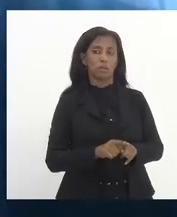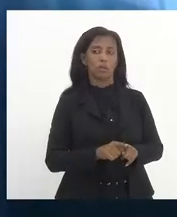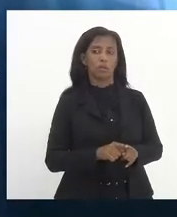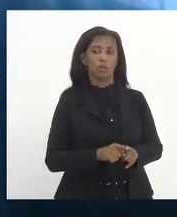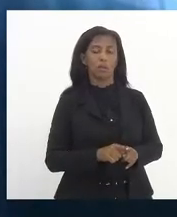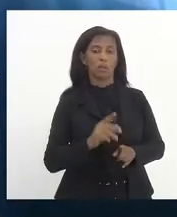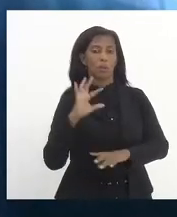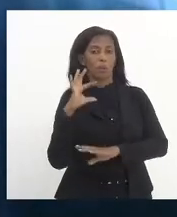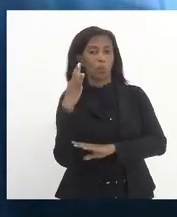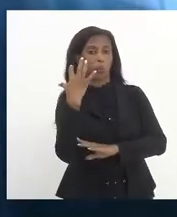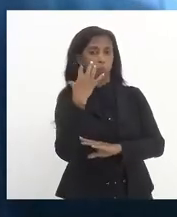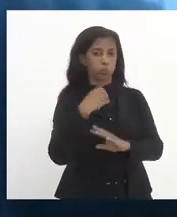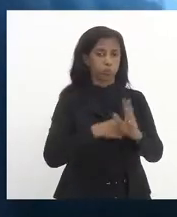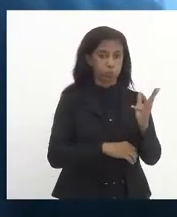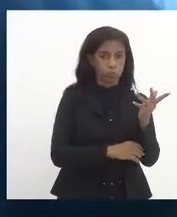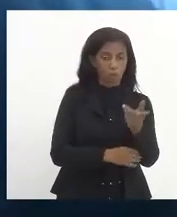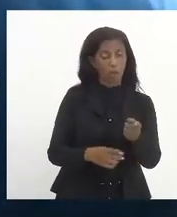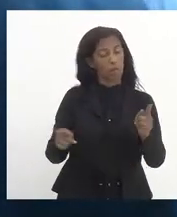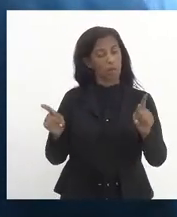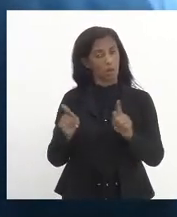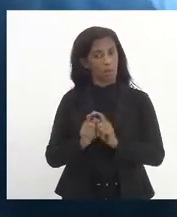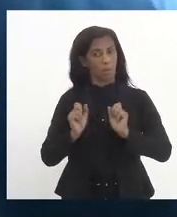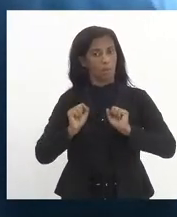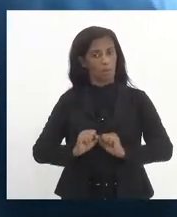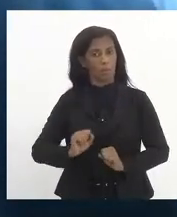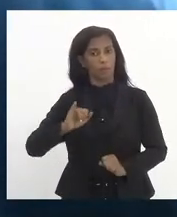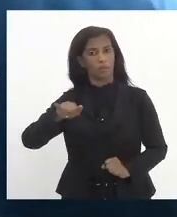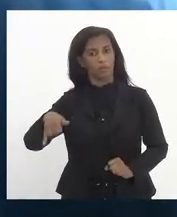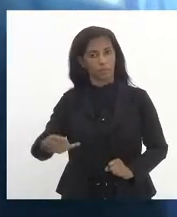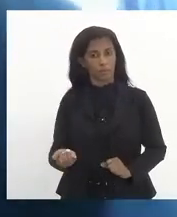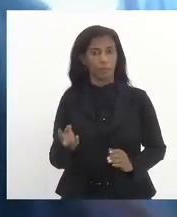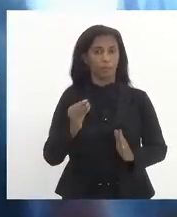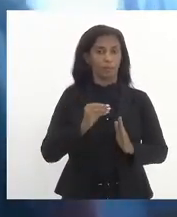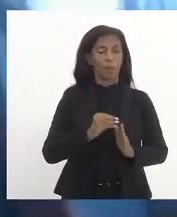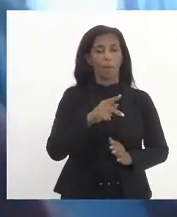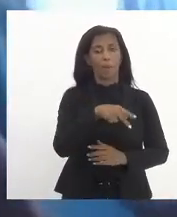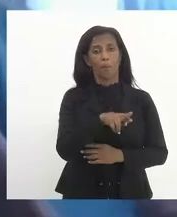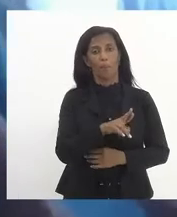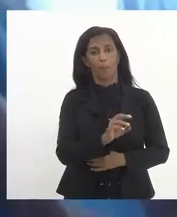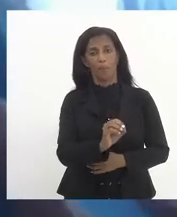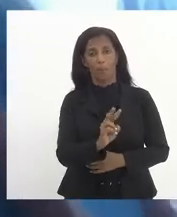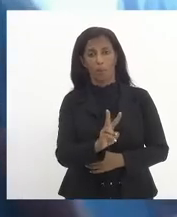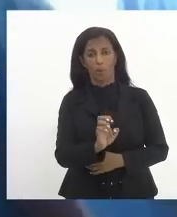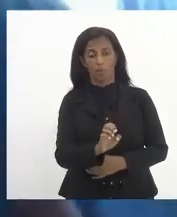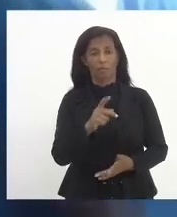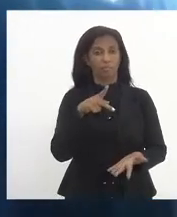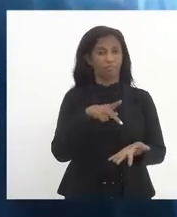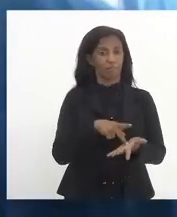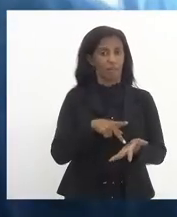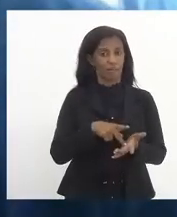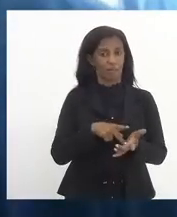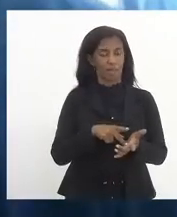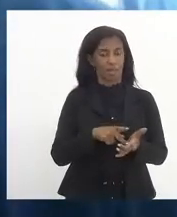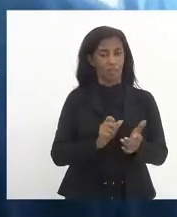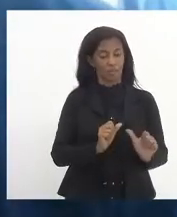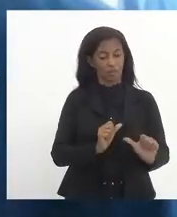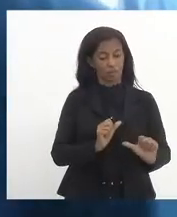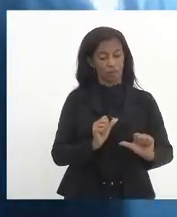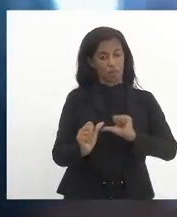condicionantes ambientais. Isso também pode ser usado para incrementar o PROVE. Você, na verdade, converte